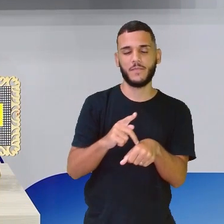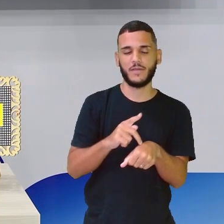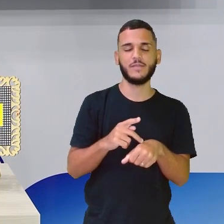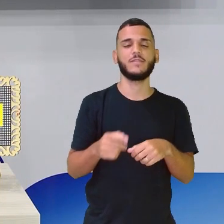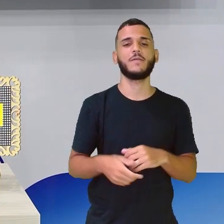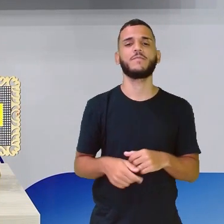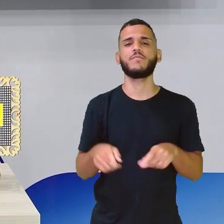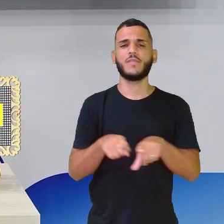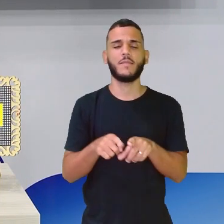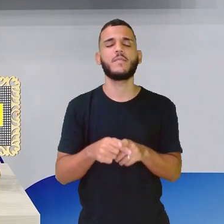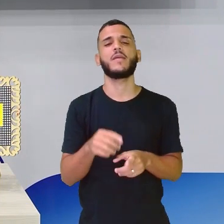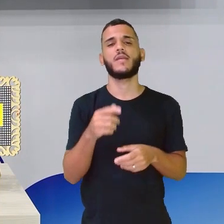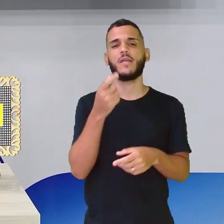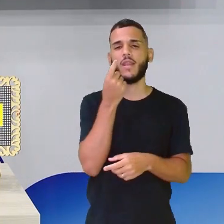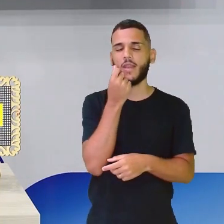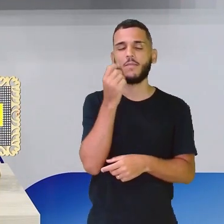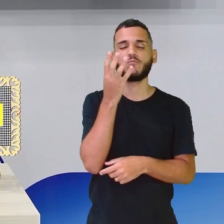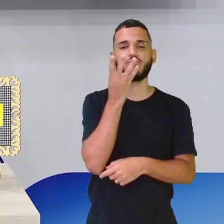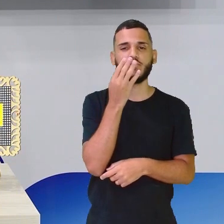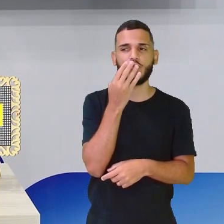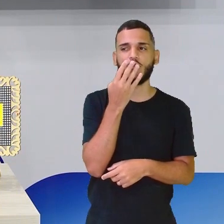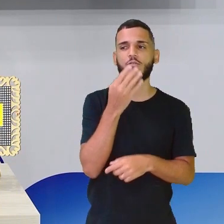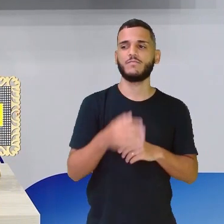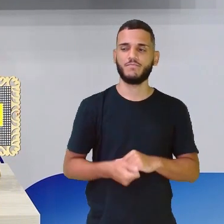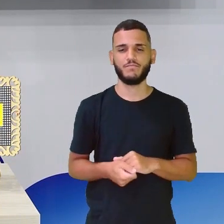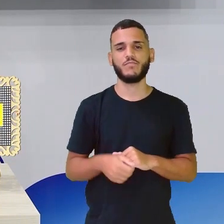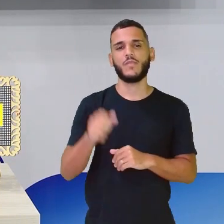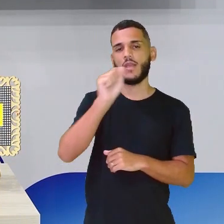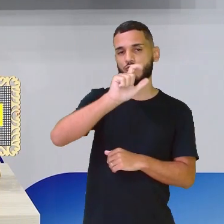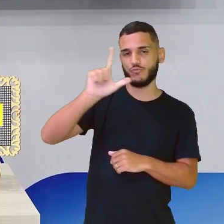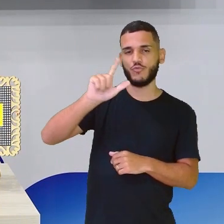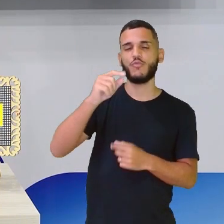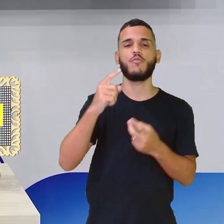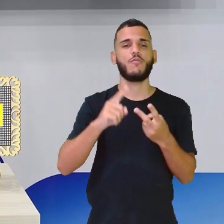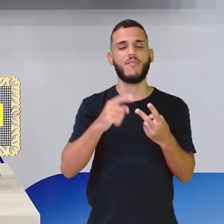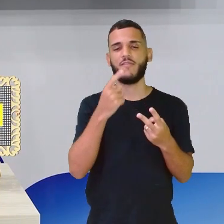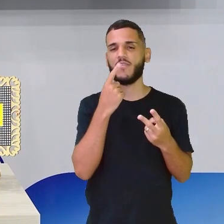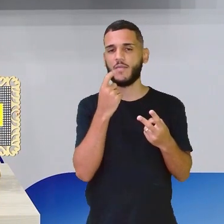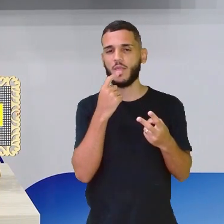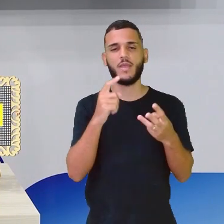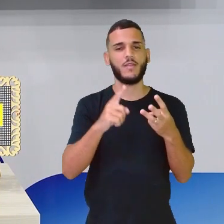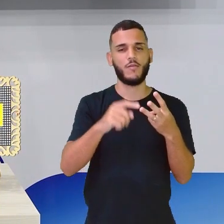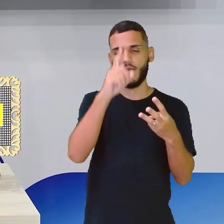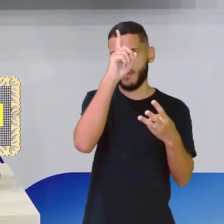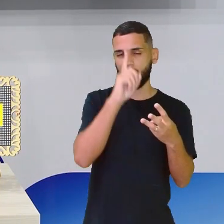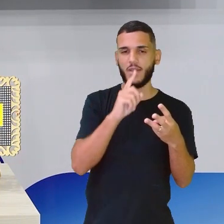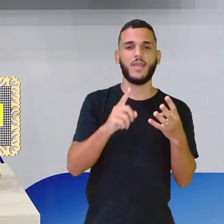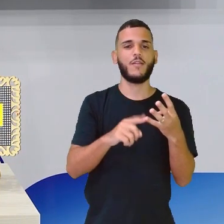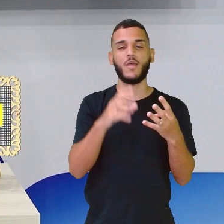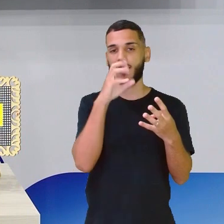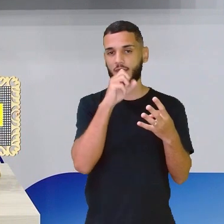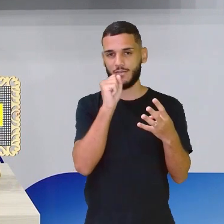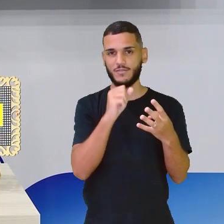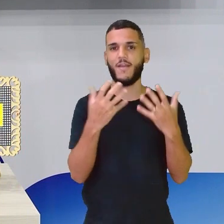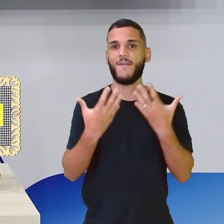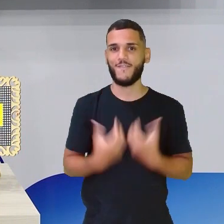e lápis de cor assim de madeira, nessas cores aqui, ó, azul, vermelho, amarelo e laranja.